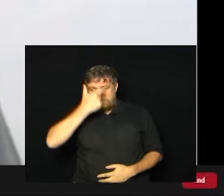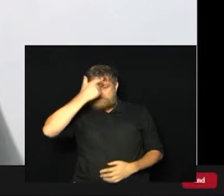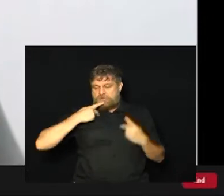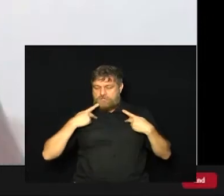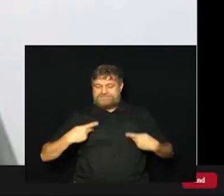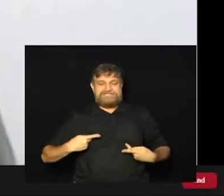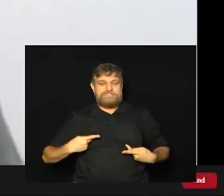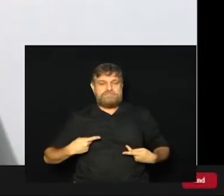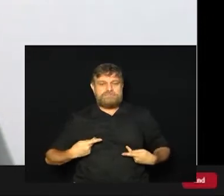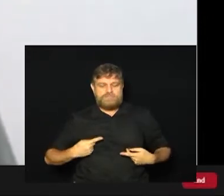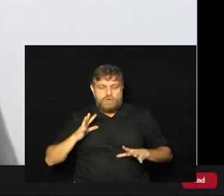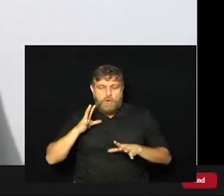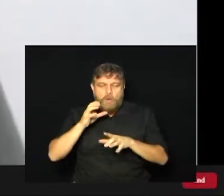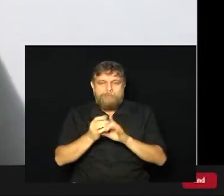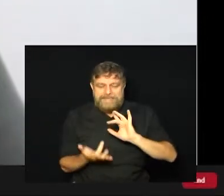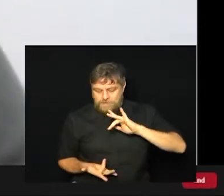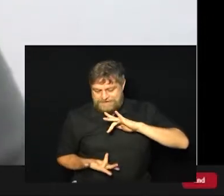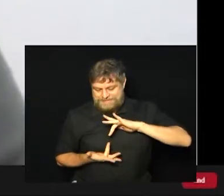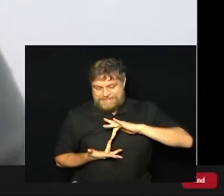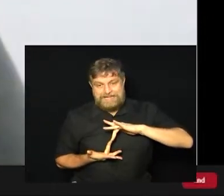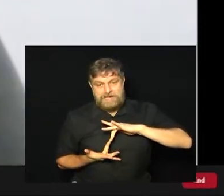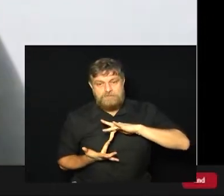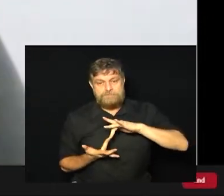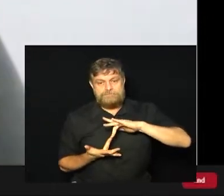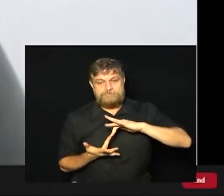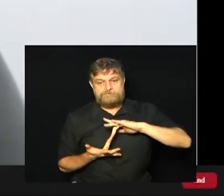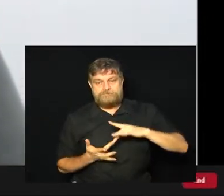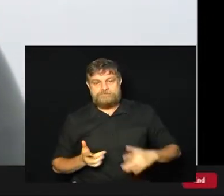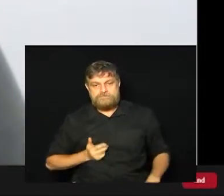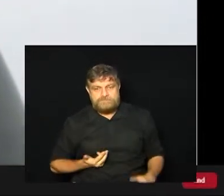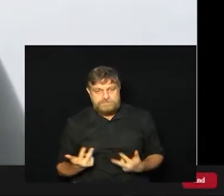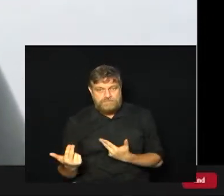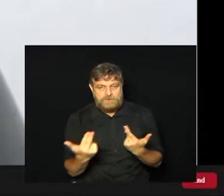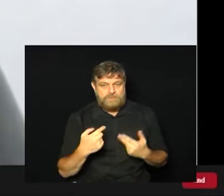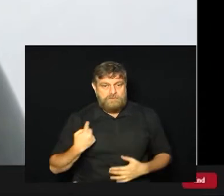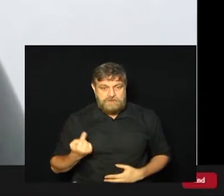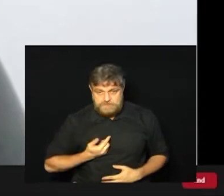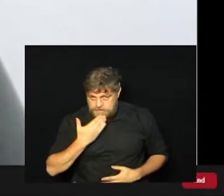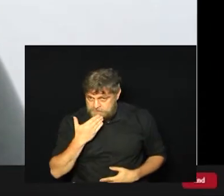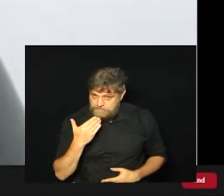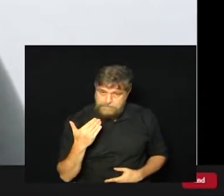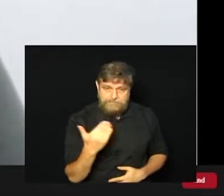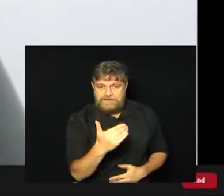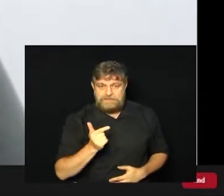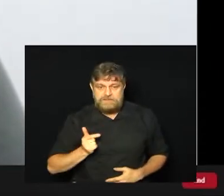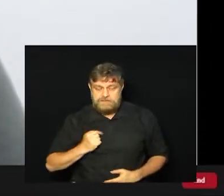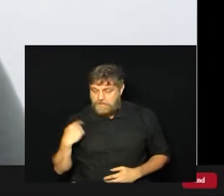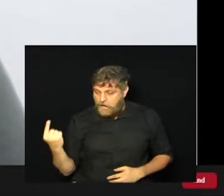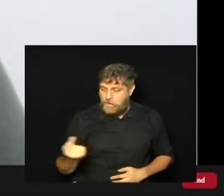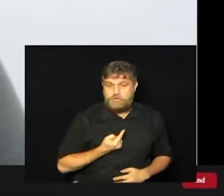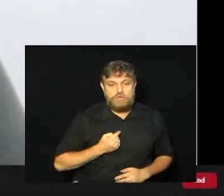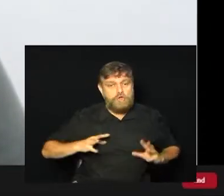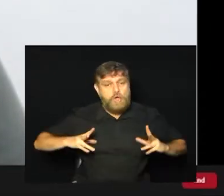humano completo, integral, como é pedido, né, ou conveniente para todos